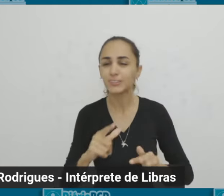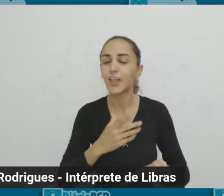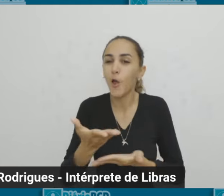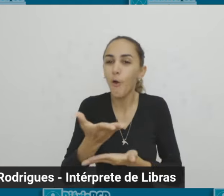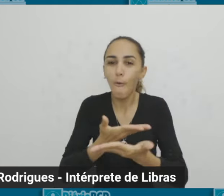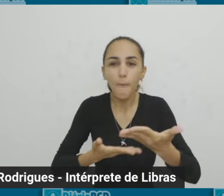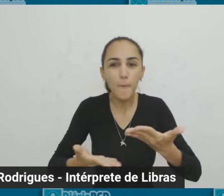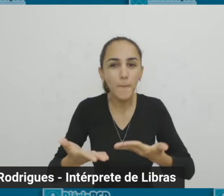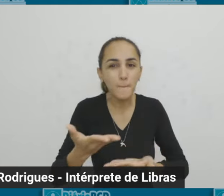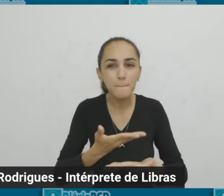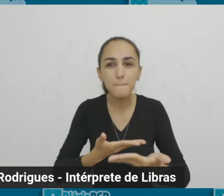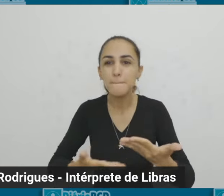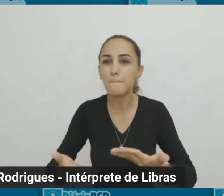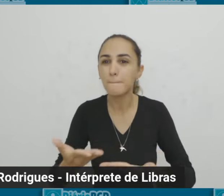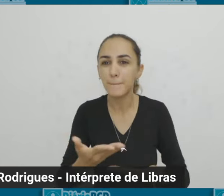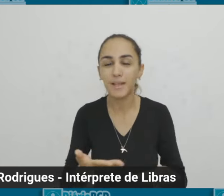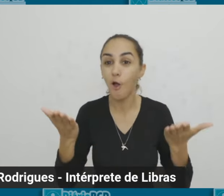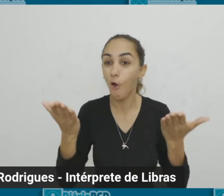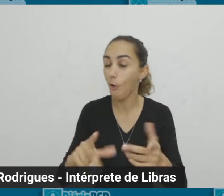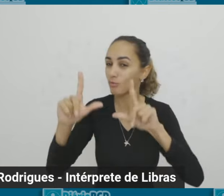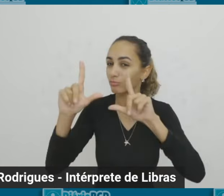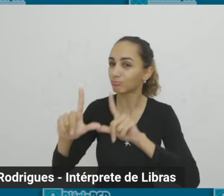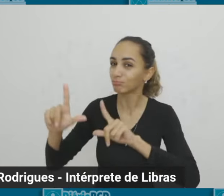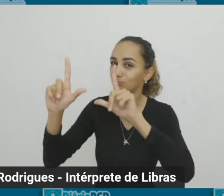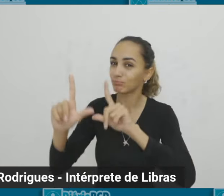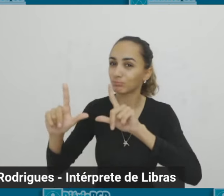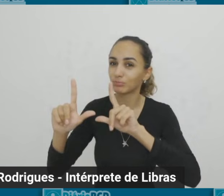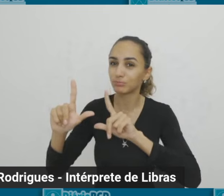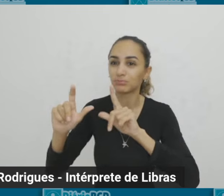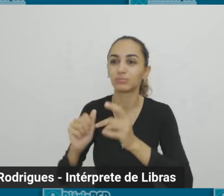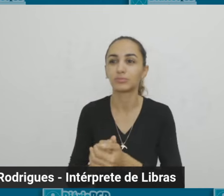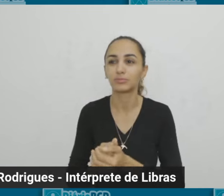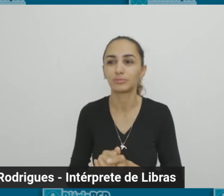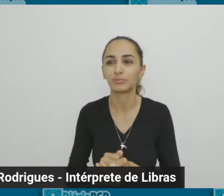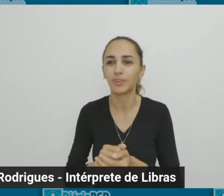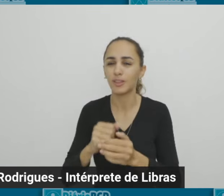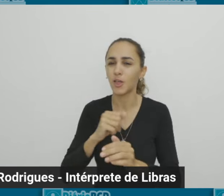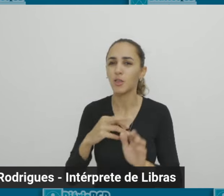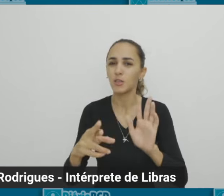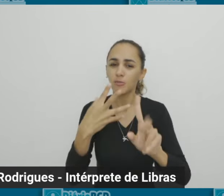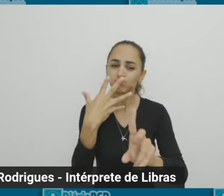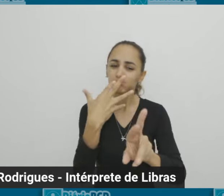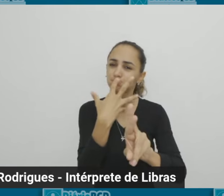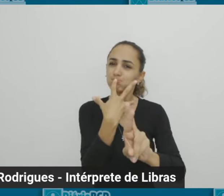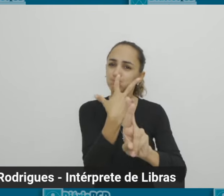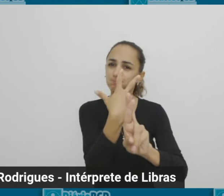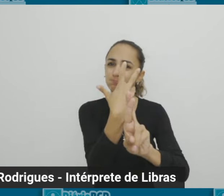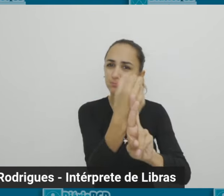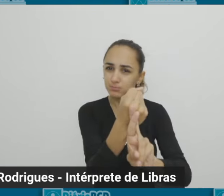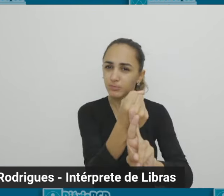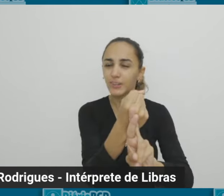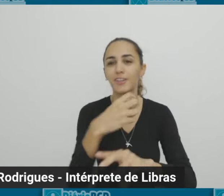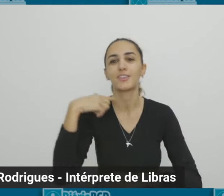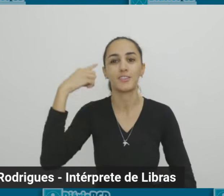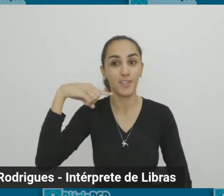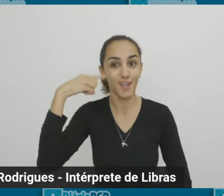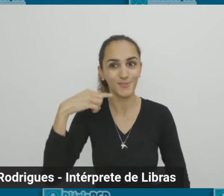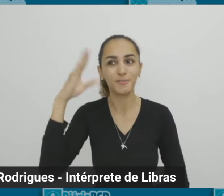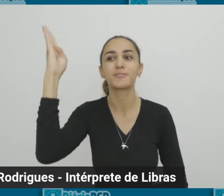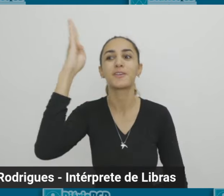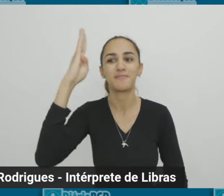essa tela hoje com essa nossa referência na advocacia